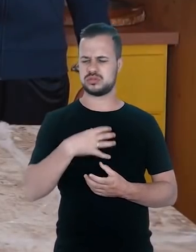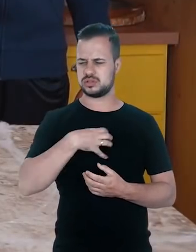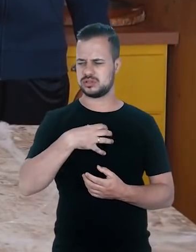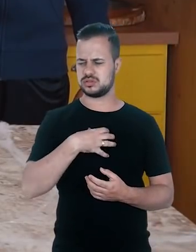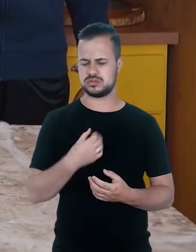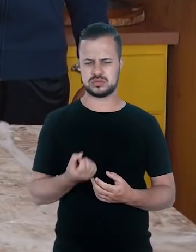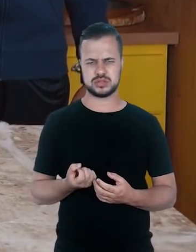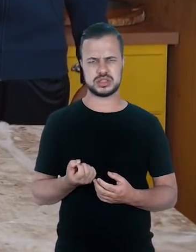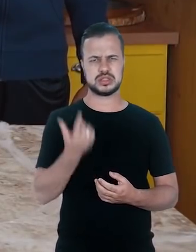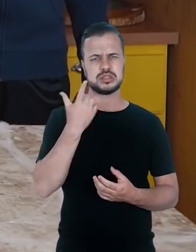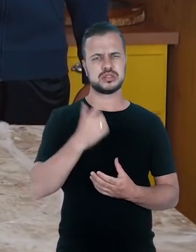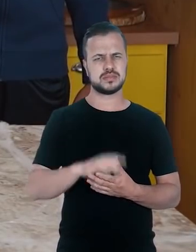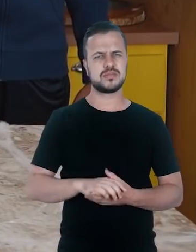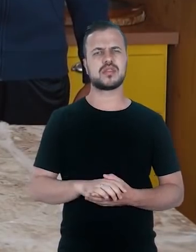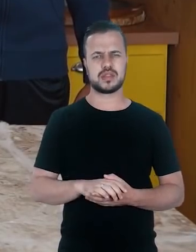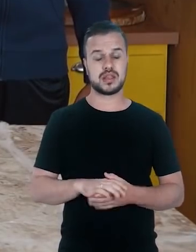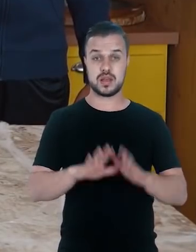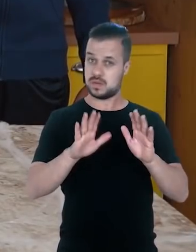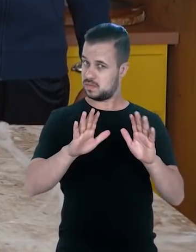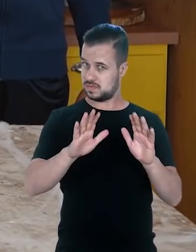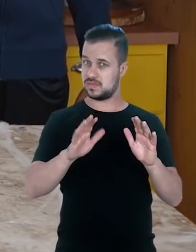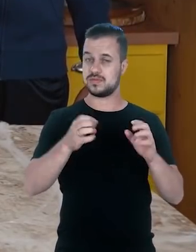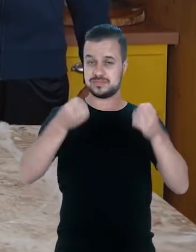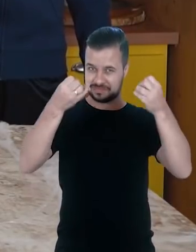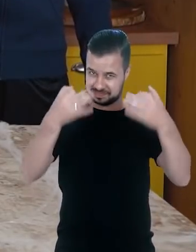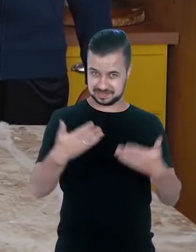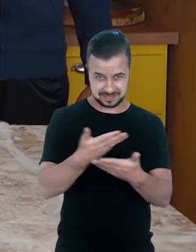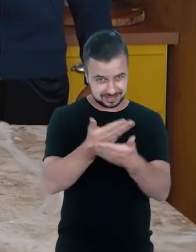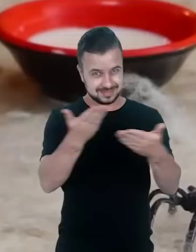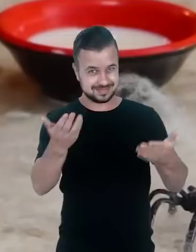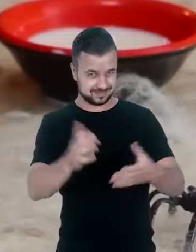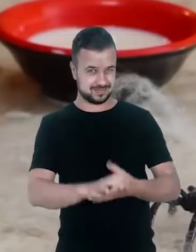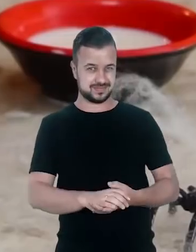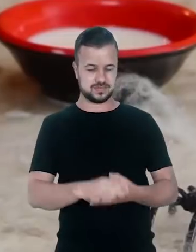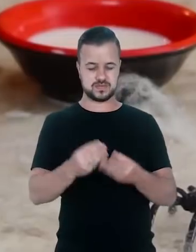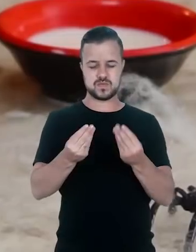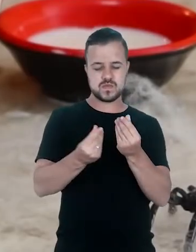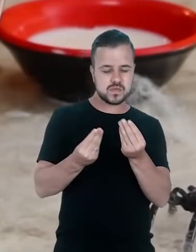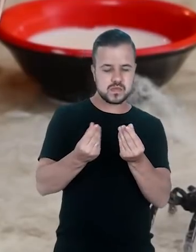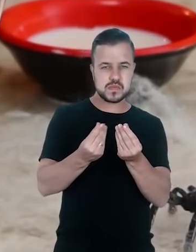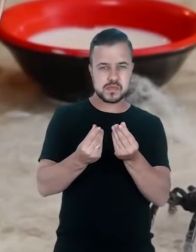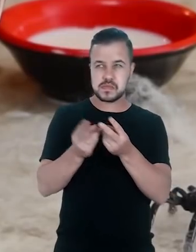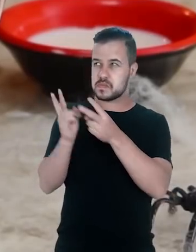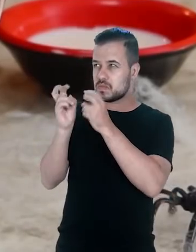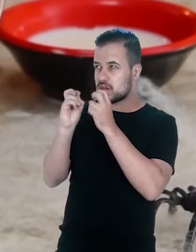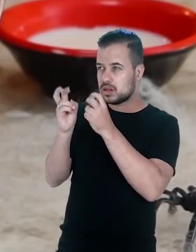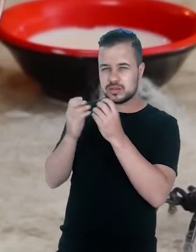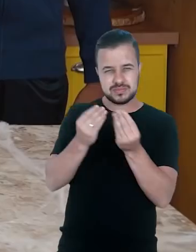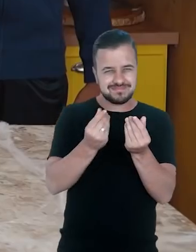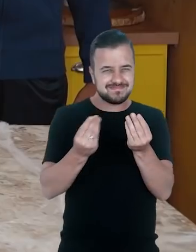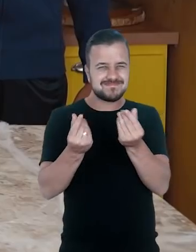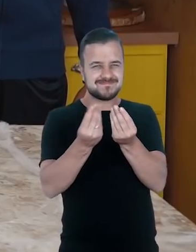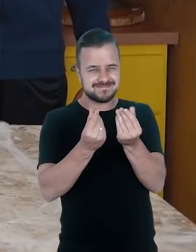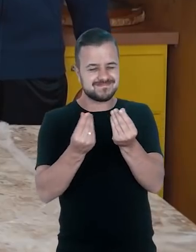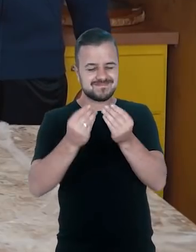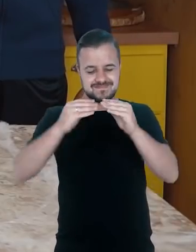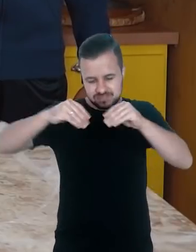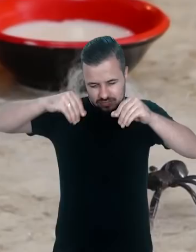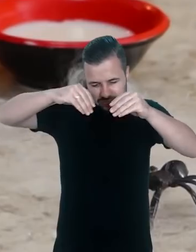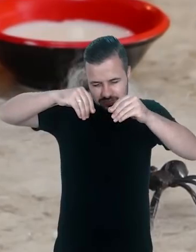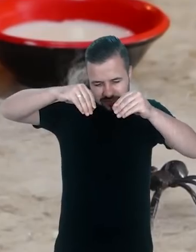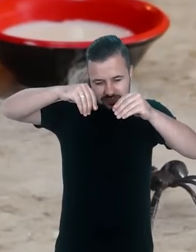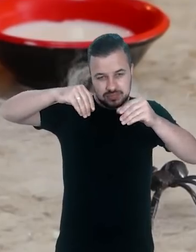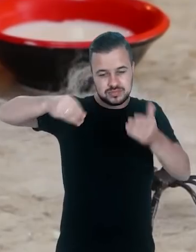Gente, que sensação estranha, viu? Já vou falar uma coisa aqui para vocês, ó. Aqui, ó, ficou assim cremosinho, mas